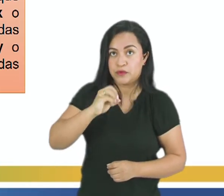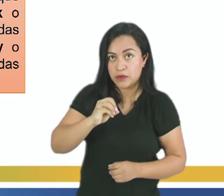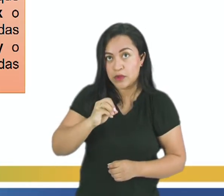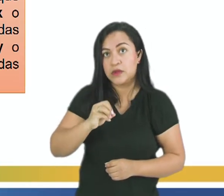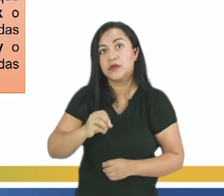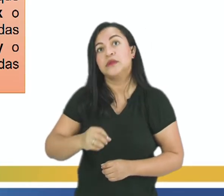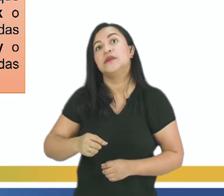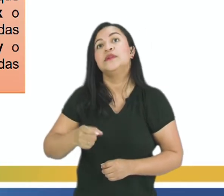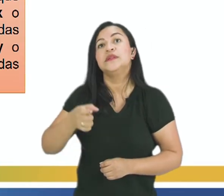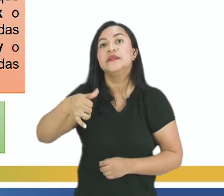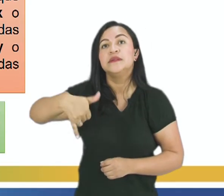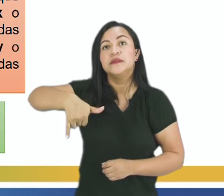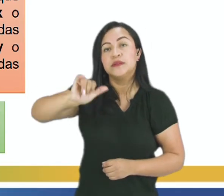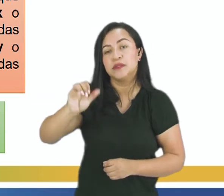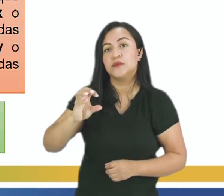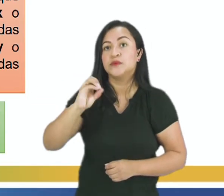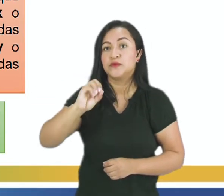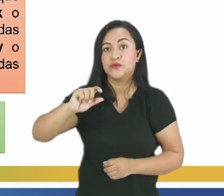25 centavos.